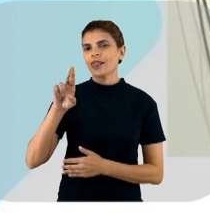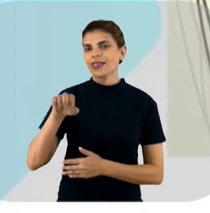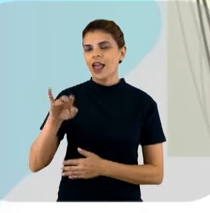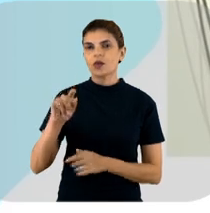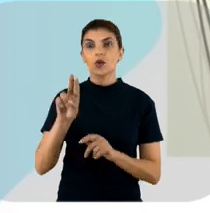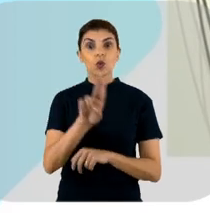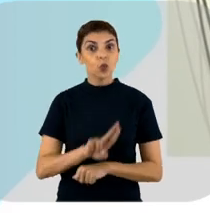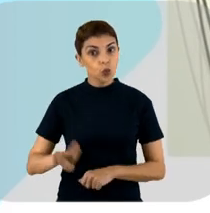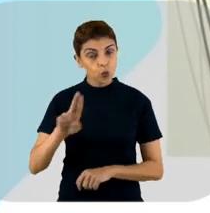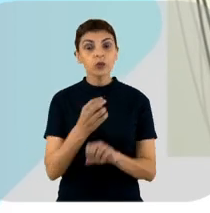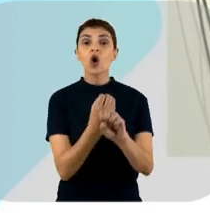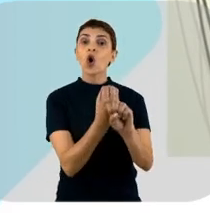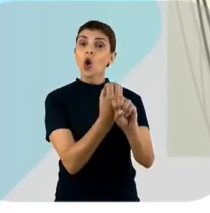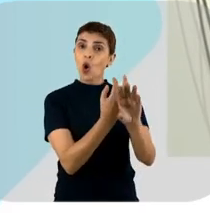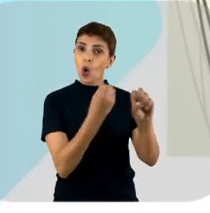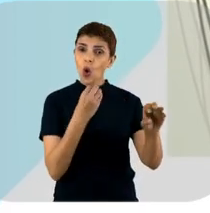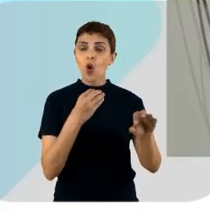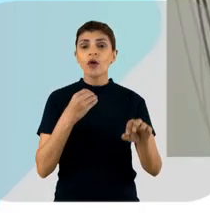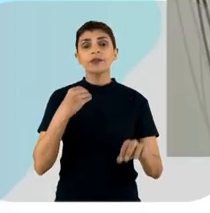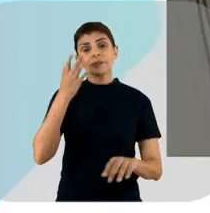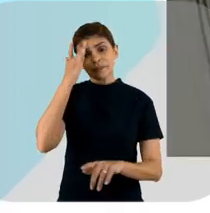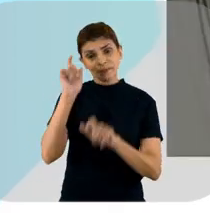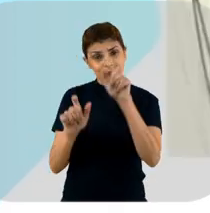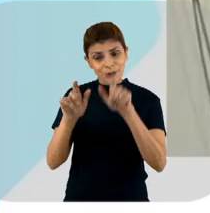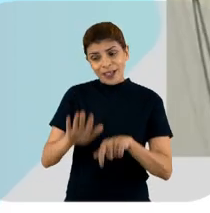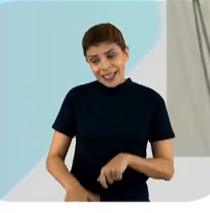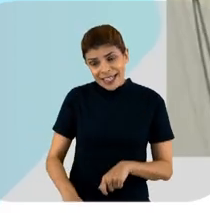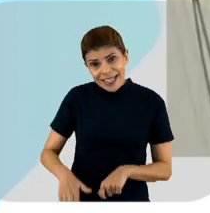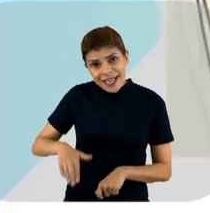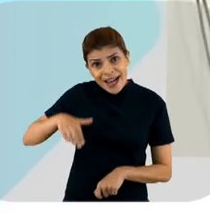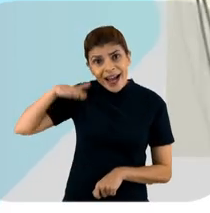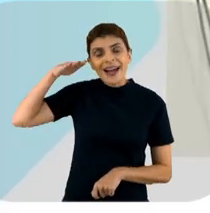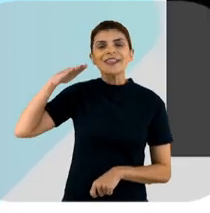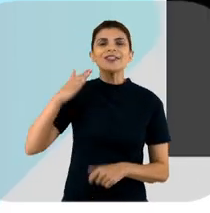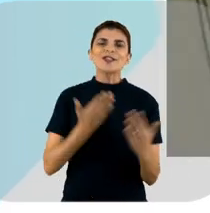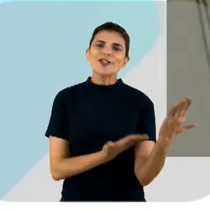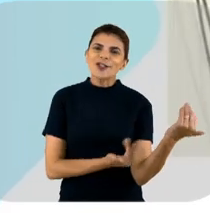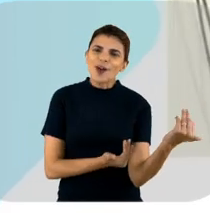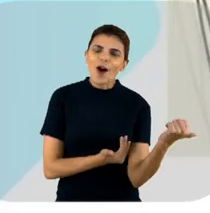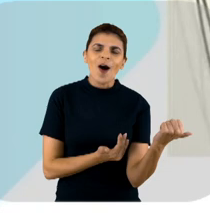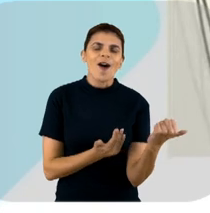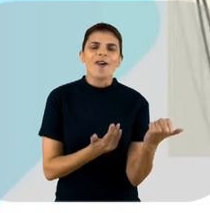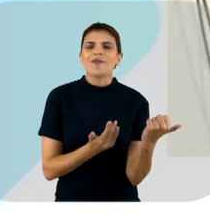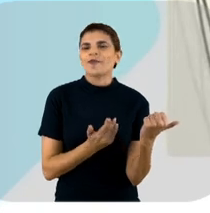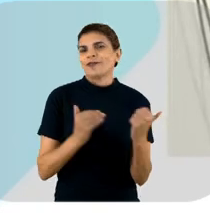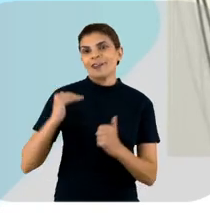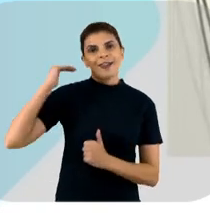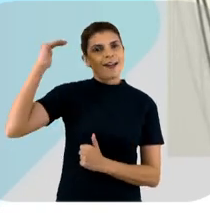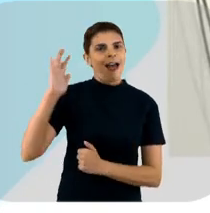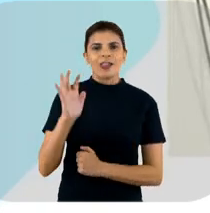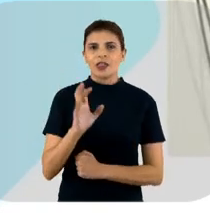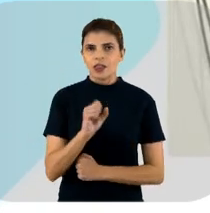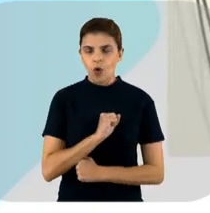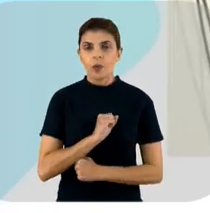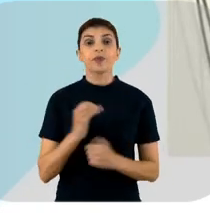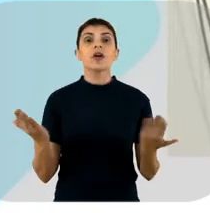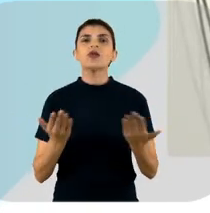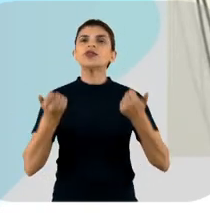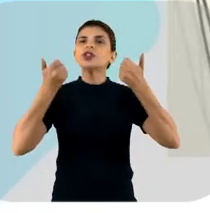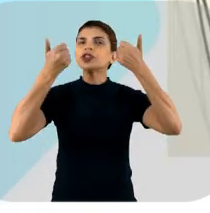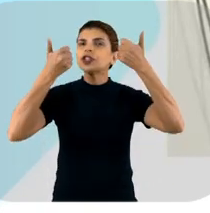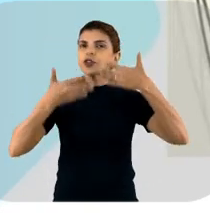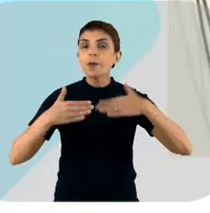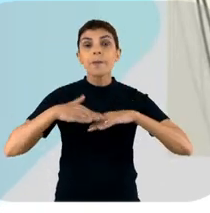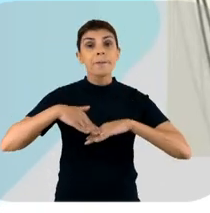no online, que desde crianças, jovens adoram. Bom,